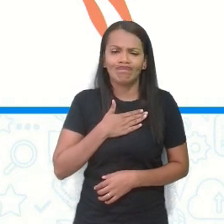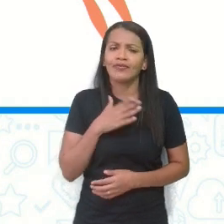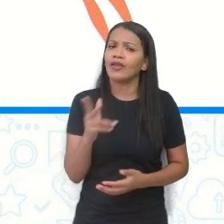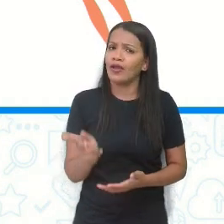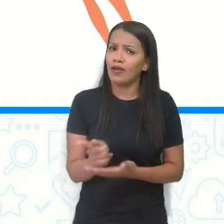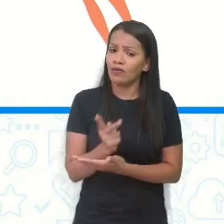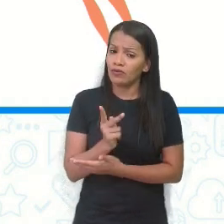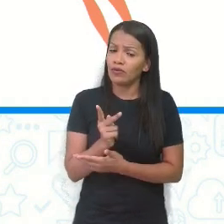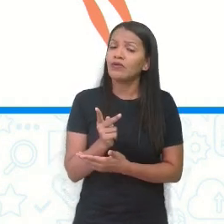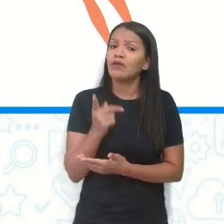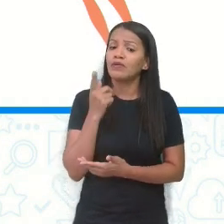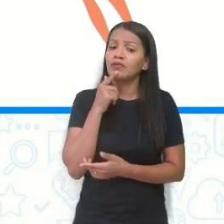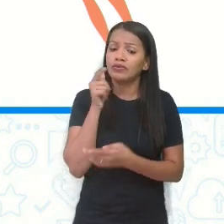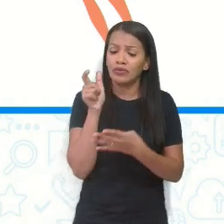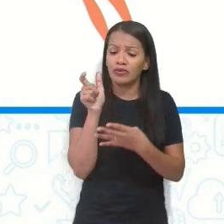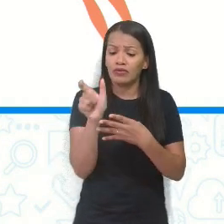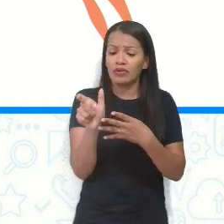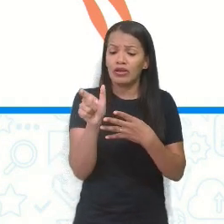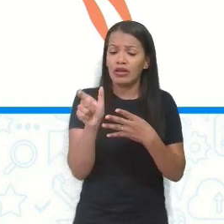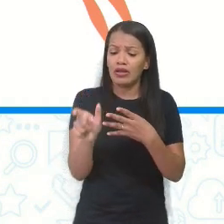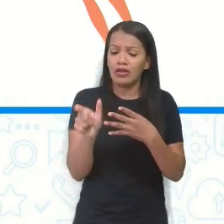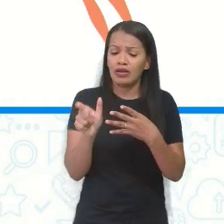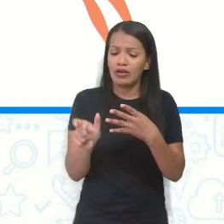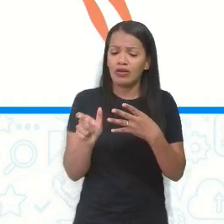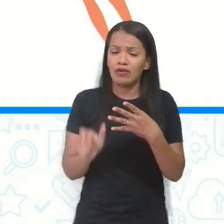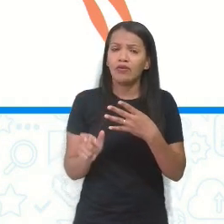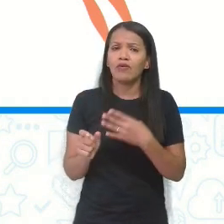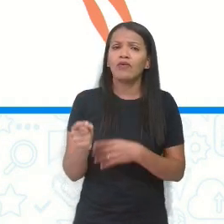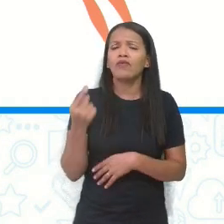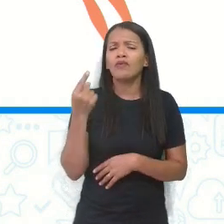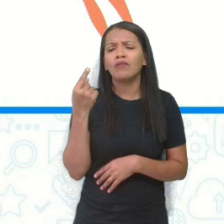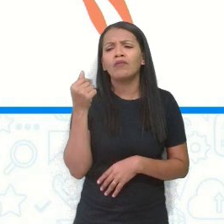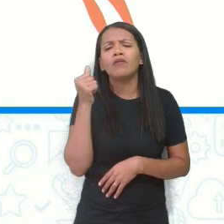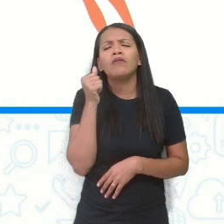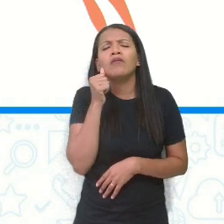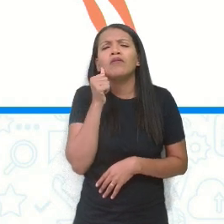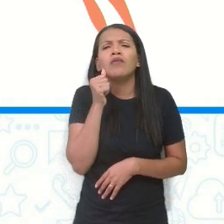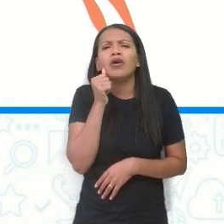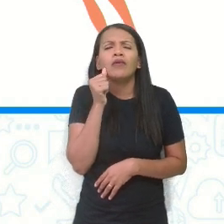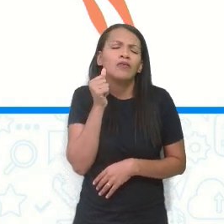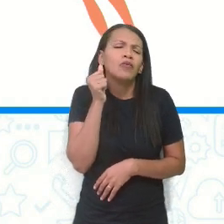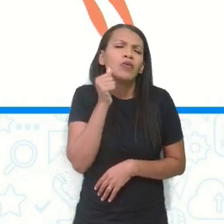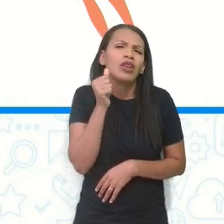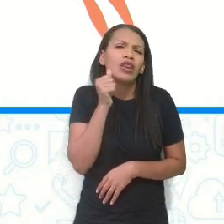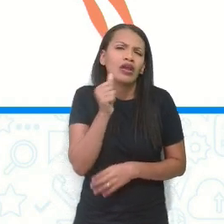funcionou. São palavras de uma fada, foi mamãe